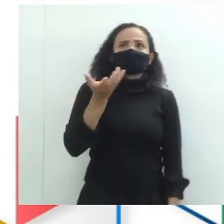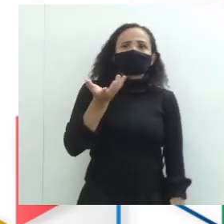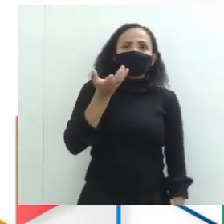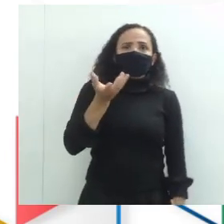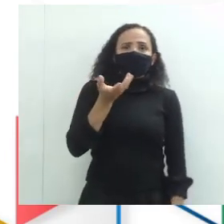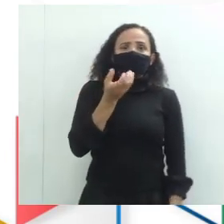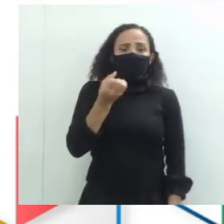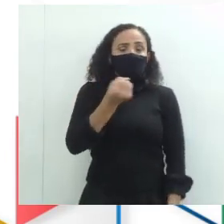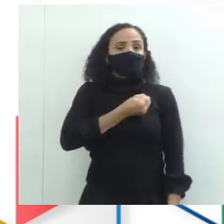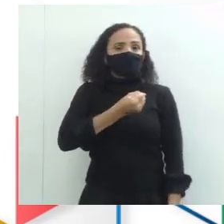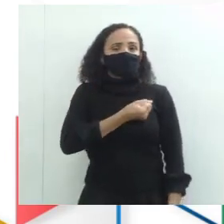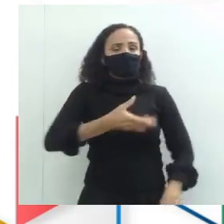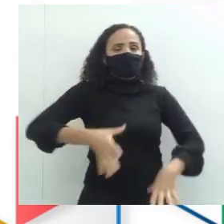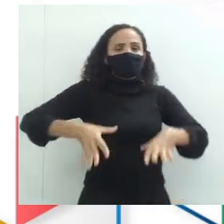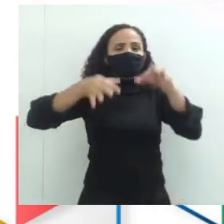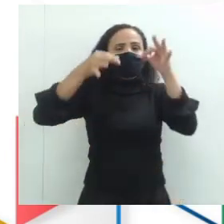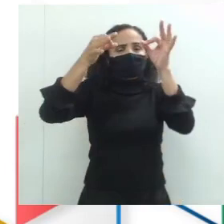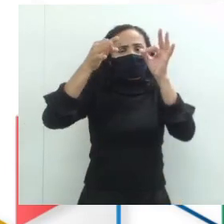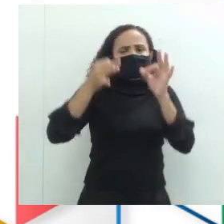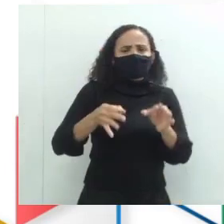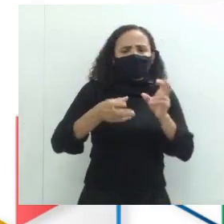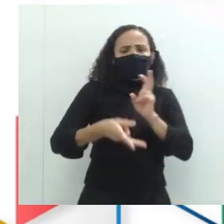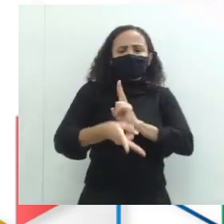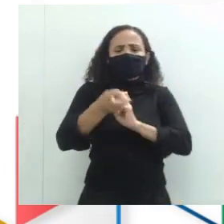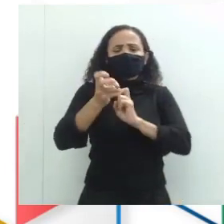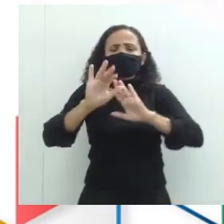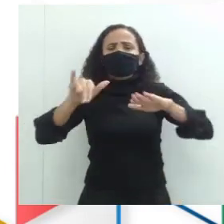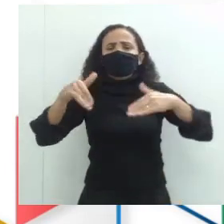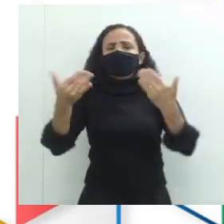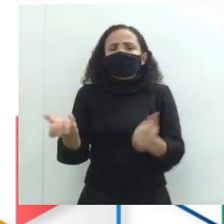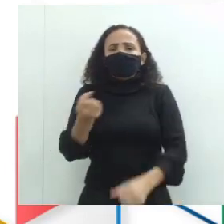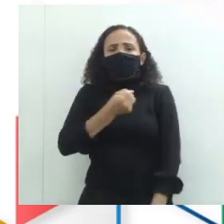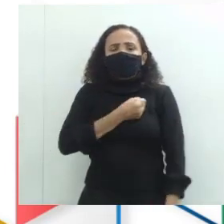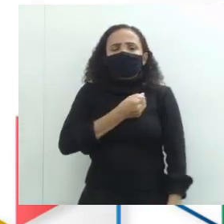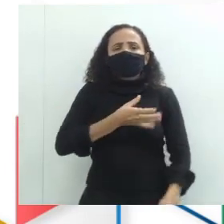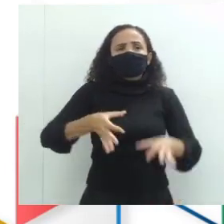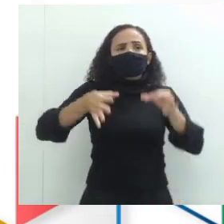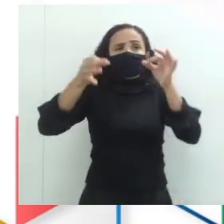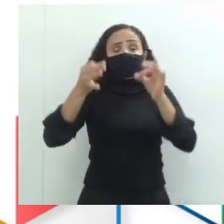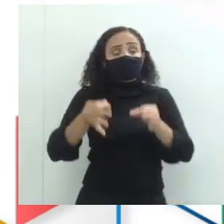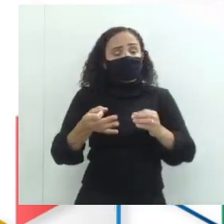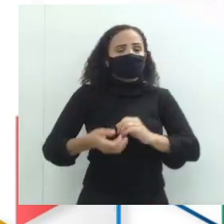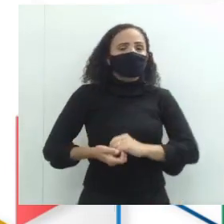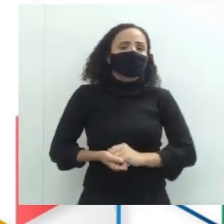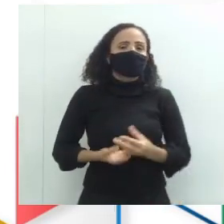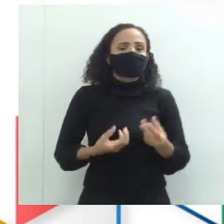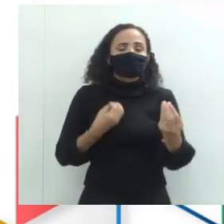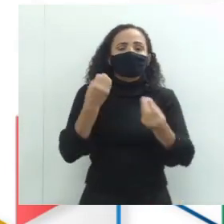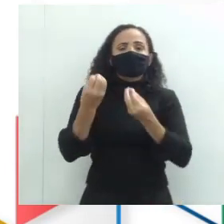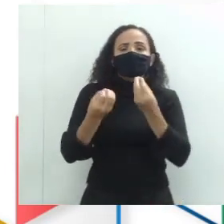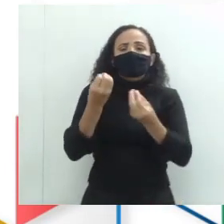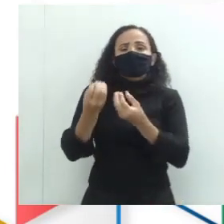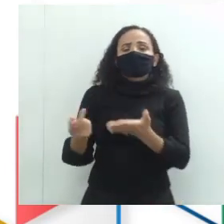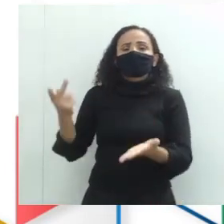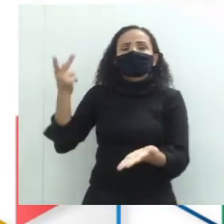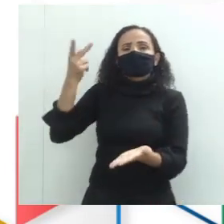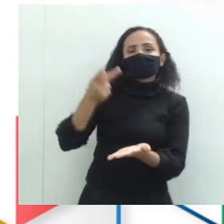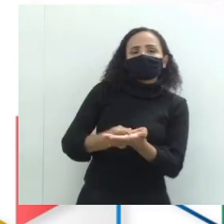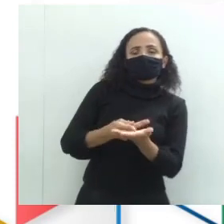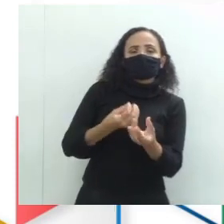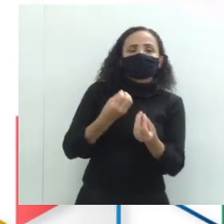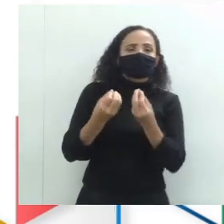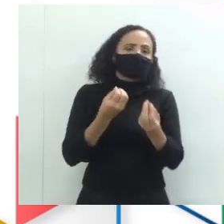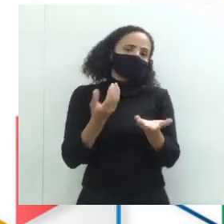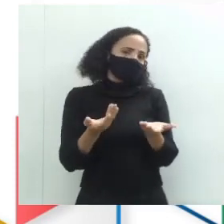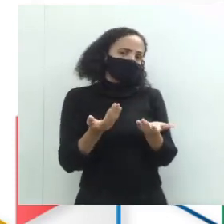sentença matemática, a incógnita. Descobrir a incógnita é uma variável. E é claro, nem todo mundo calça o mesmo